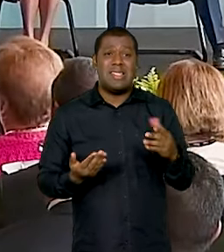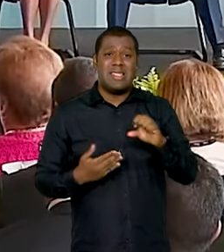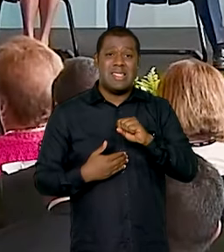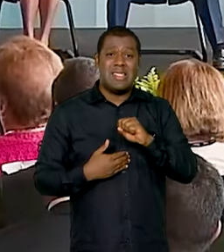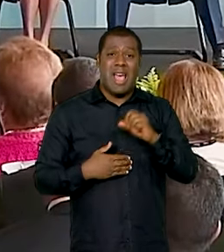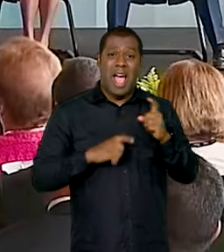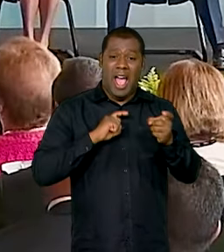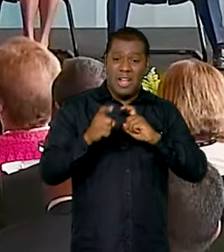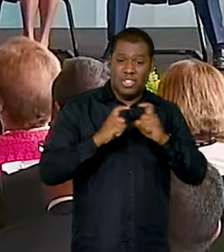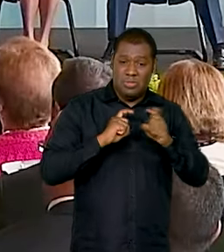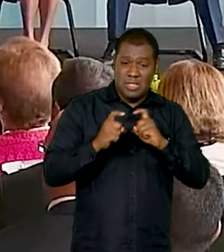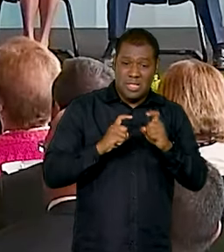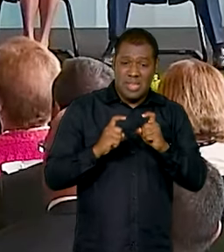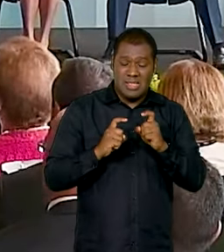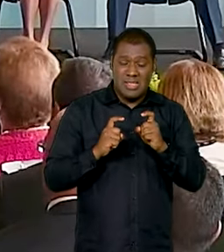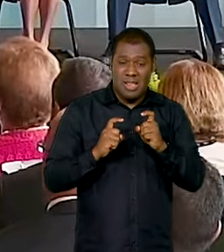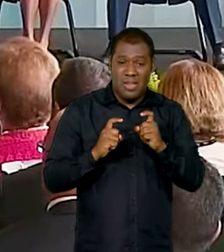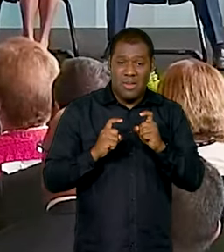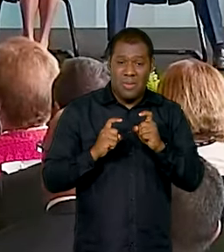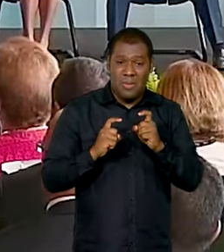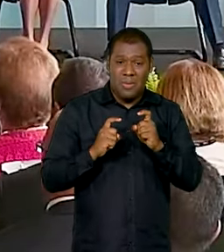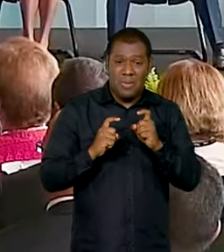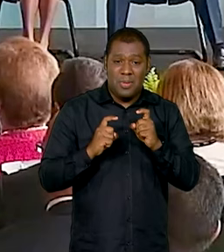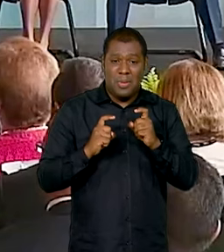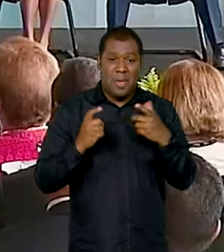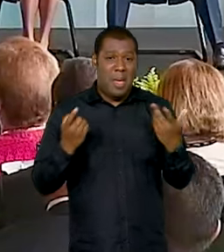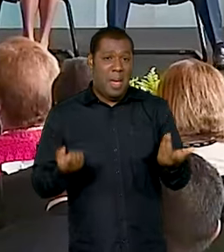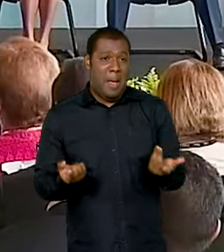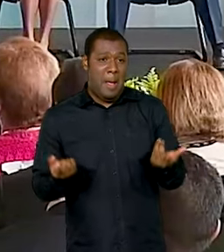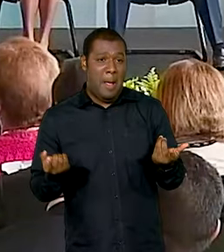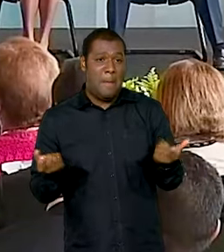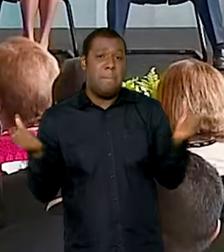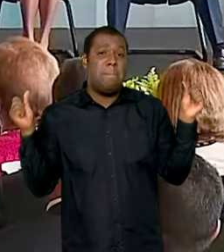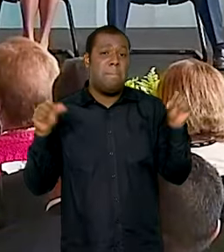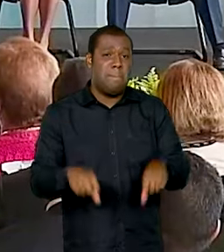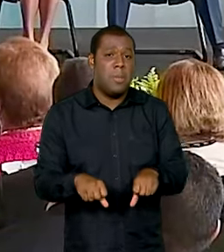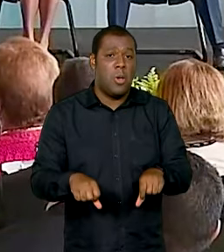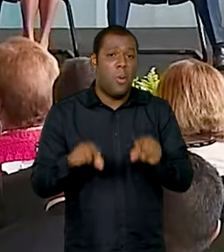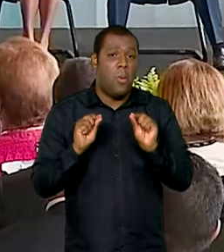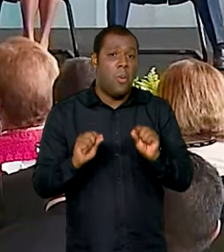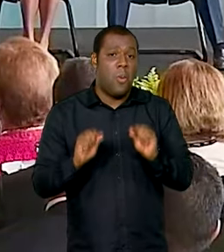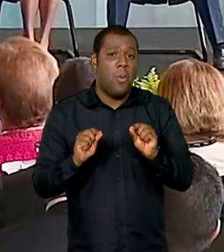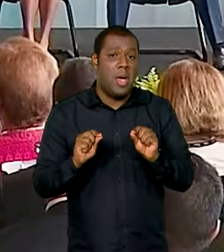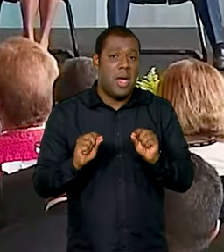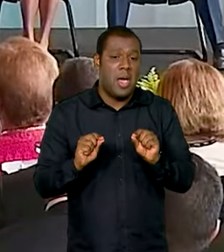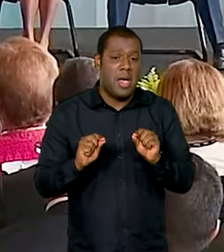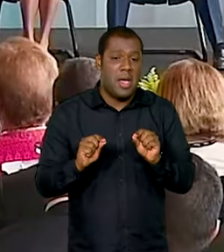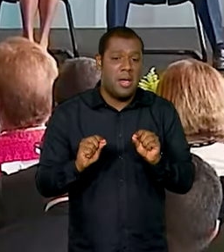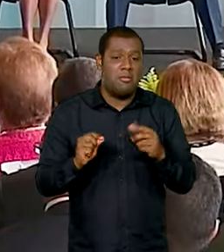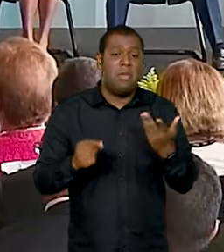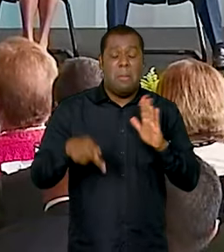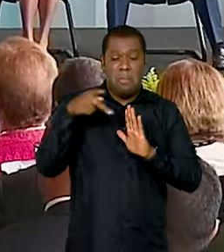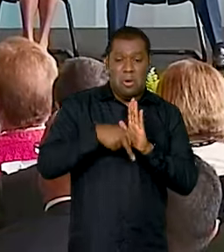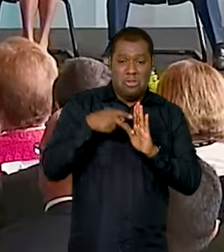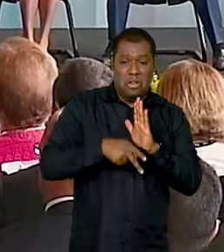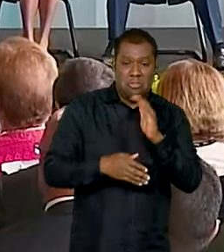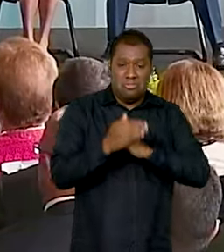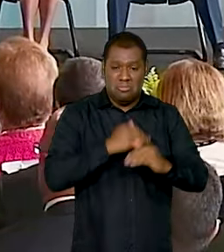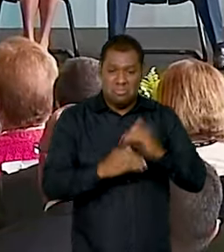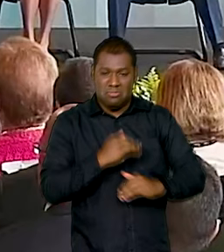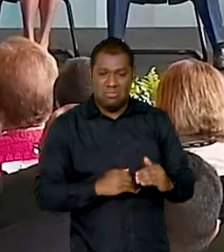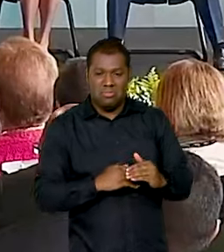administração é que haja solução de continuidade nos projetos e programas isto com toda